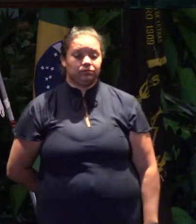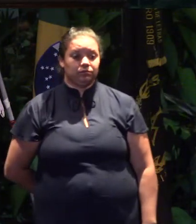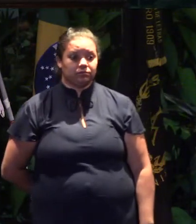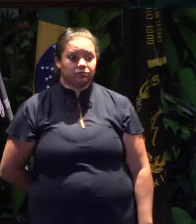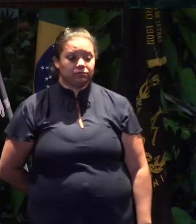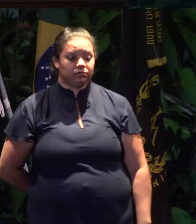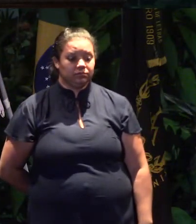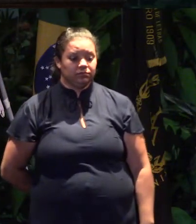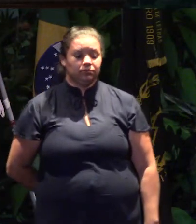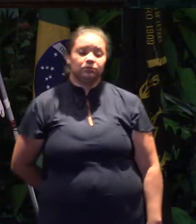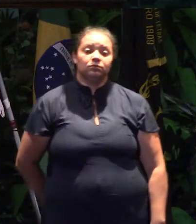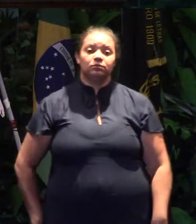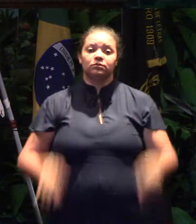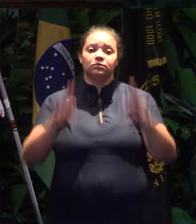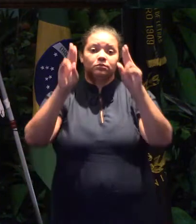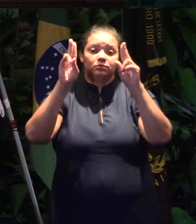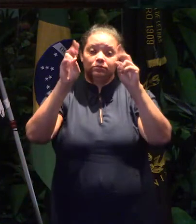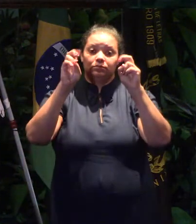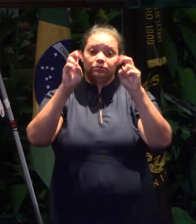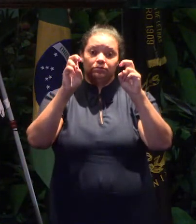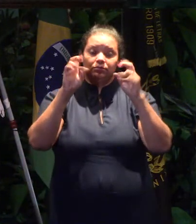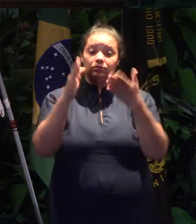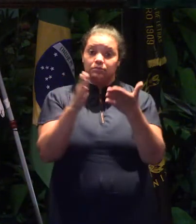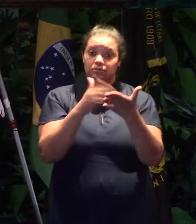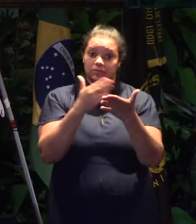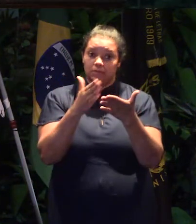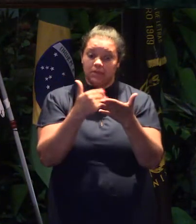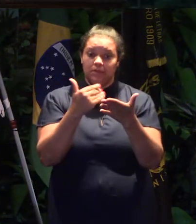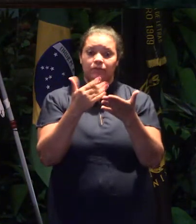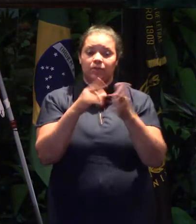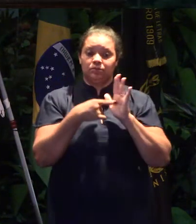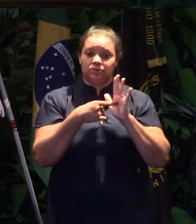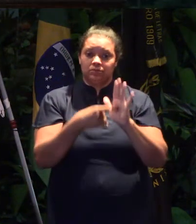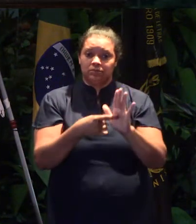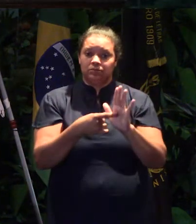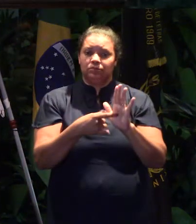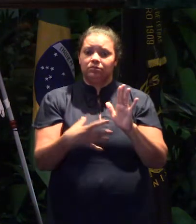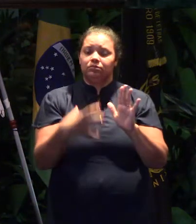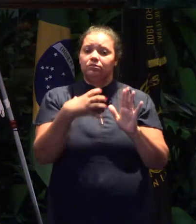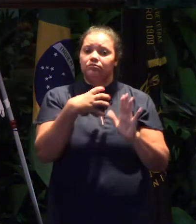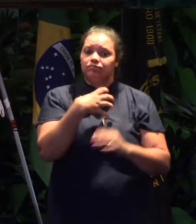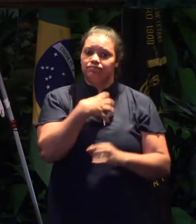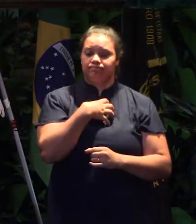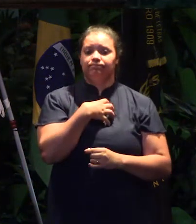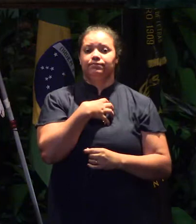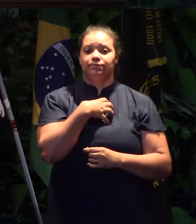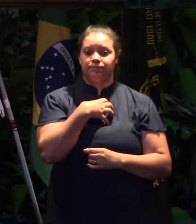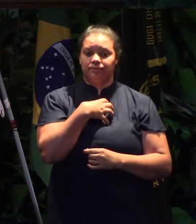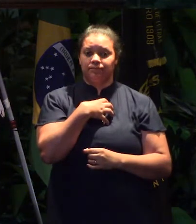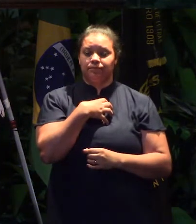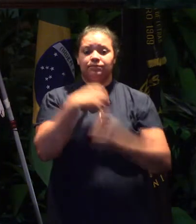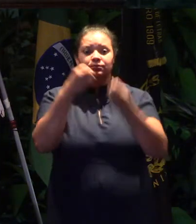Quanto ao título do livro, esse procura expressar a preponderância dos sentidos ao longo das narrativas, bem